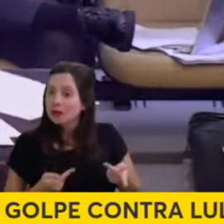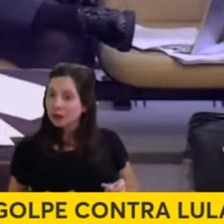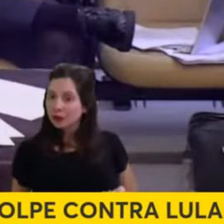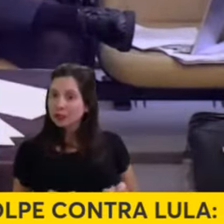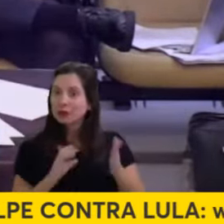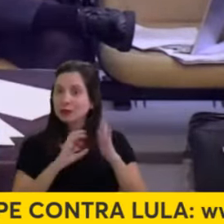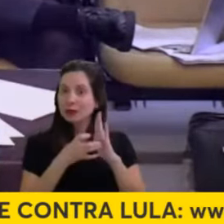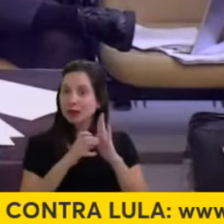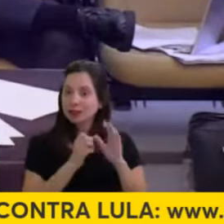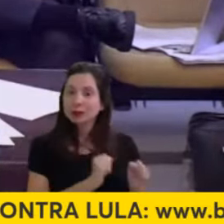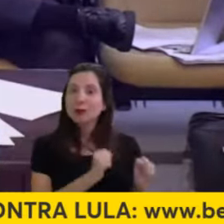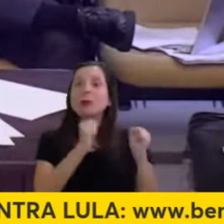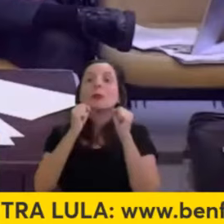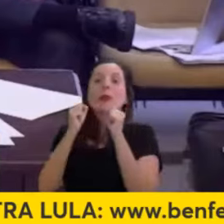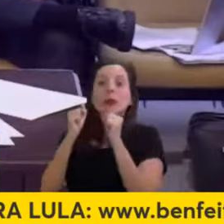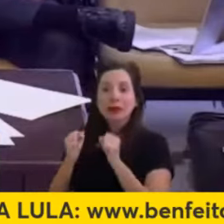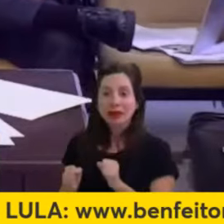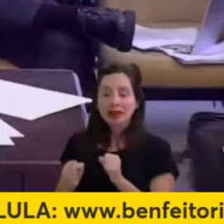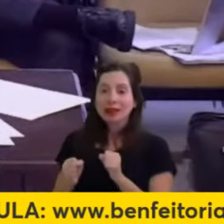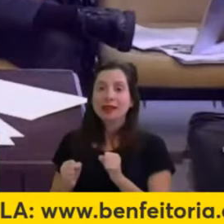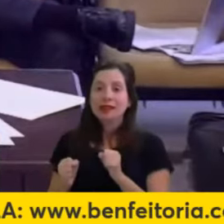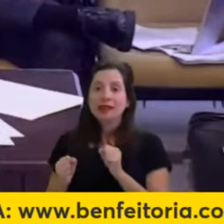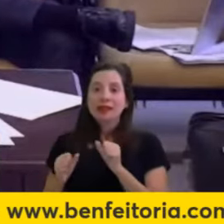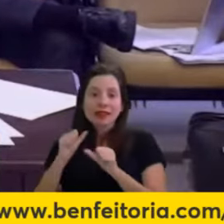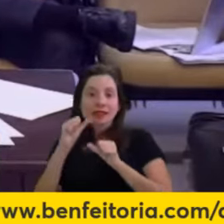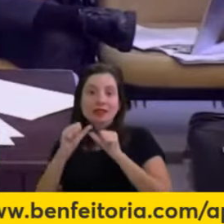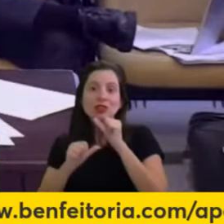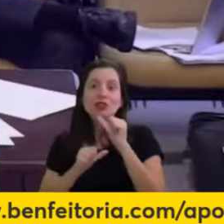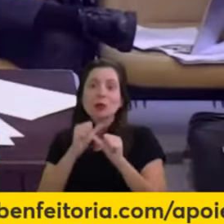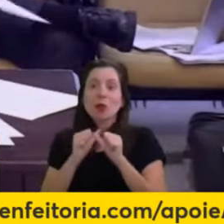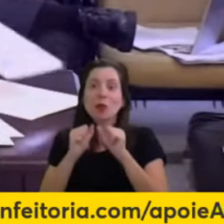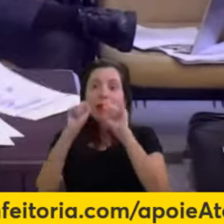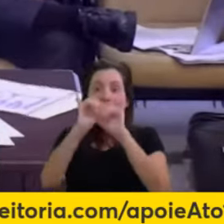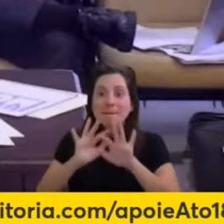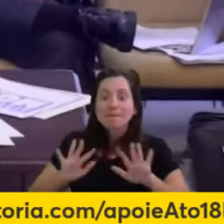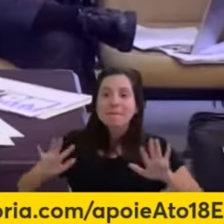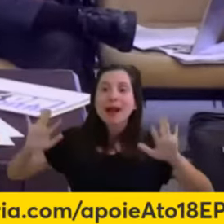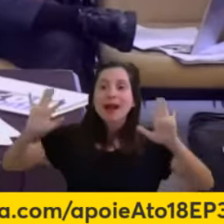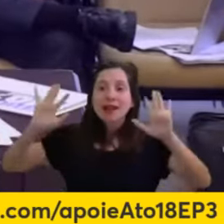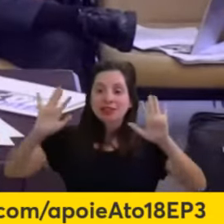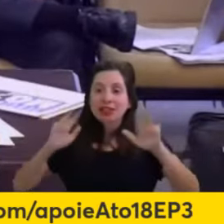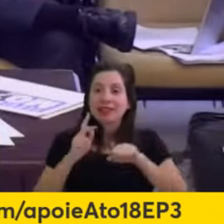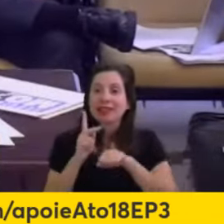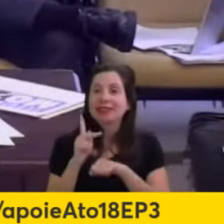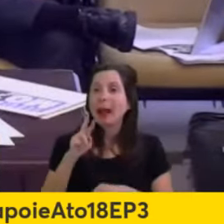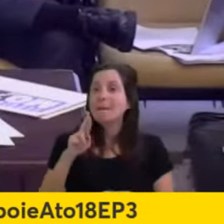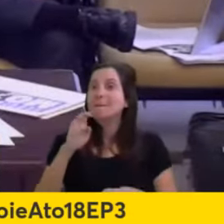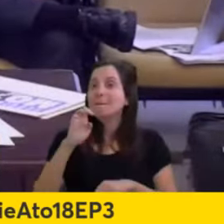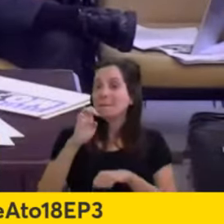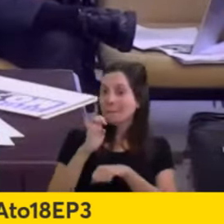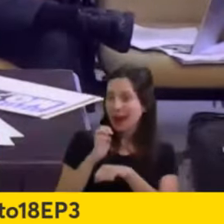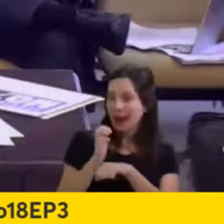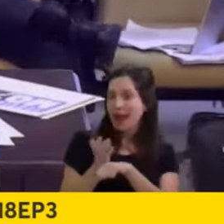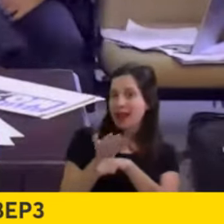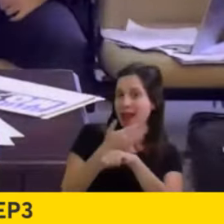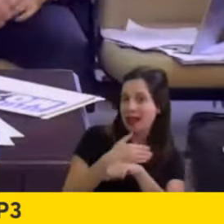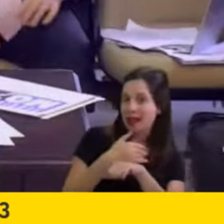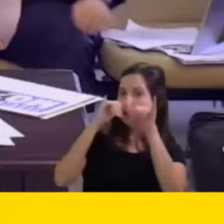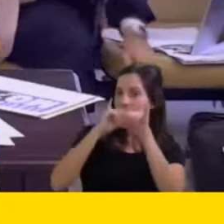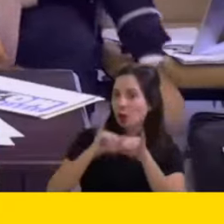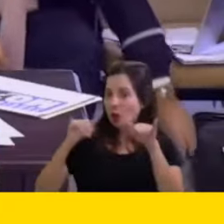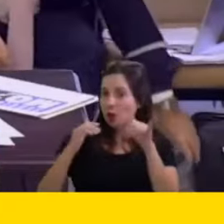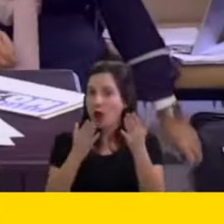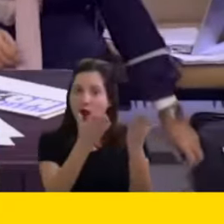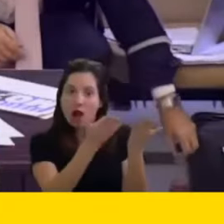podemos que virou a logomarca da pré-campanha e que foi utilizada até o lançamento da pré-campanha da